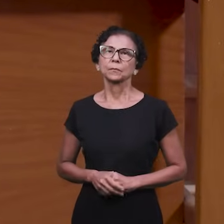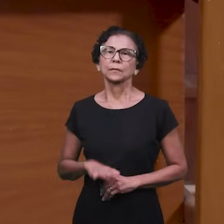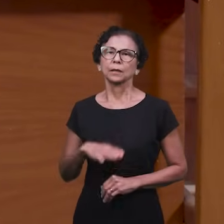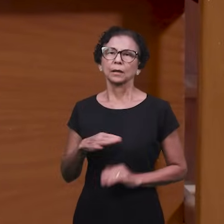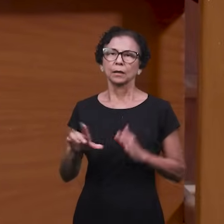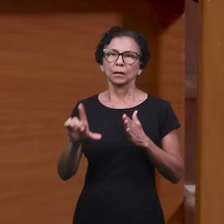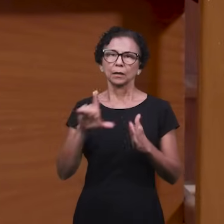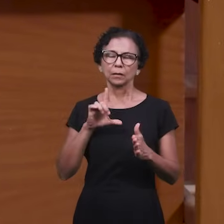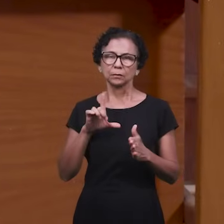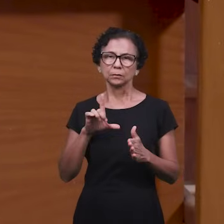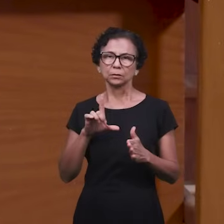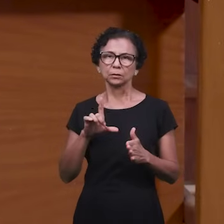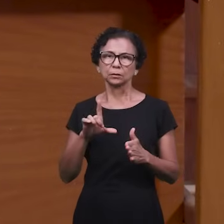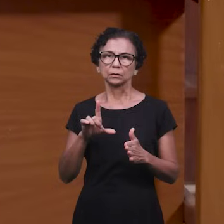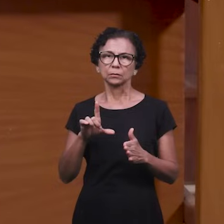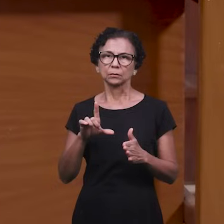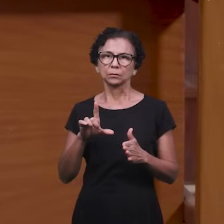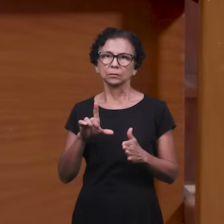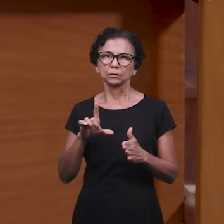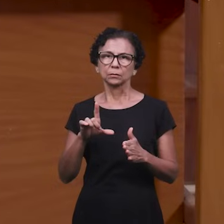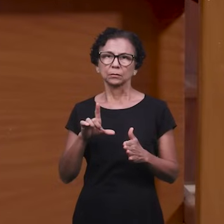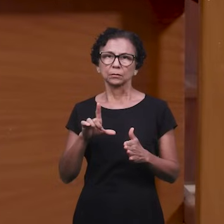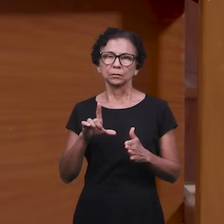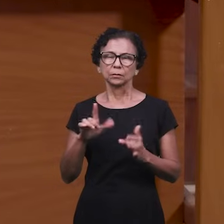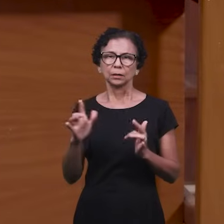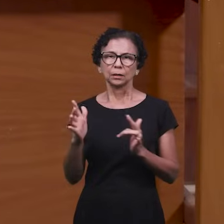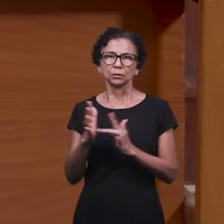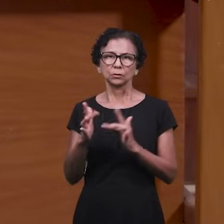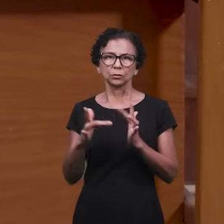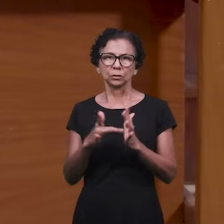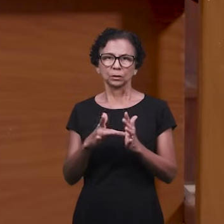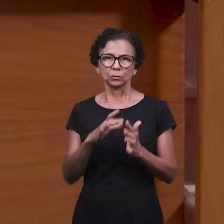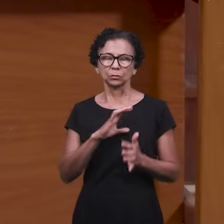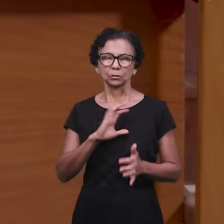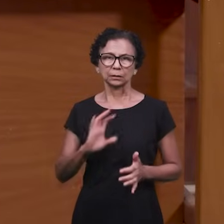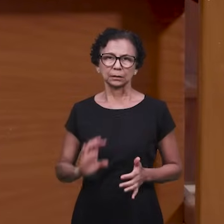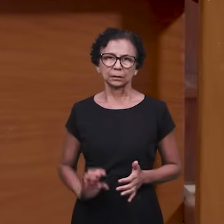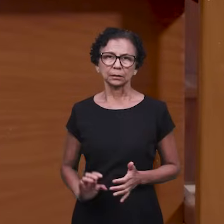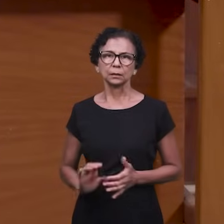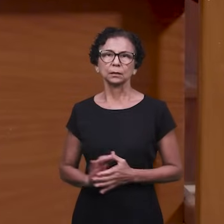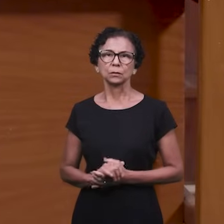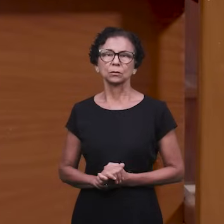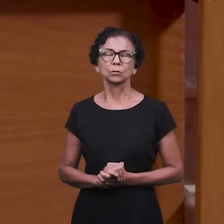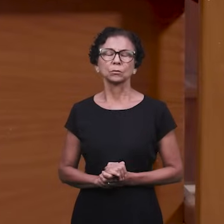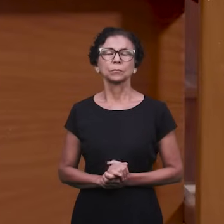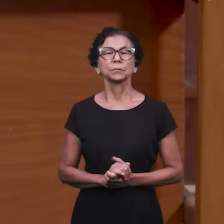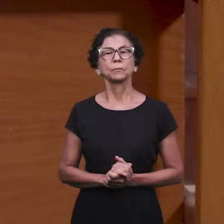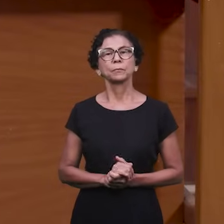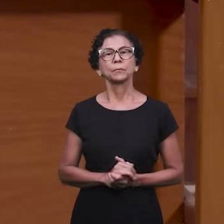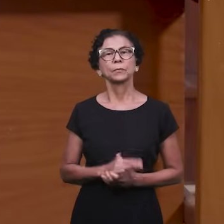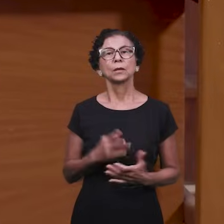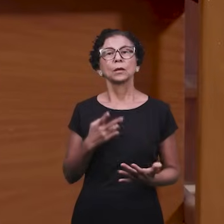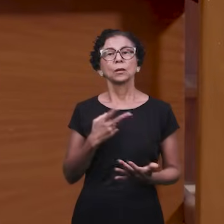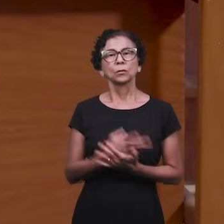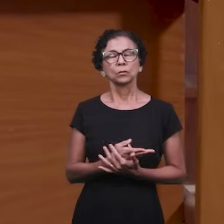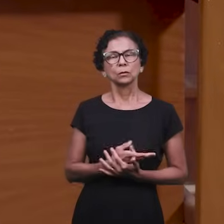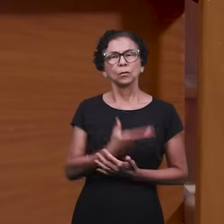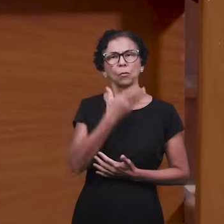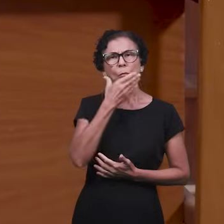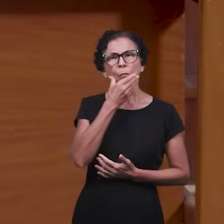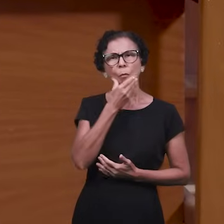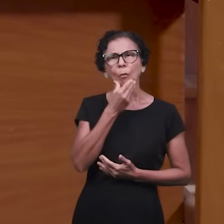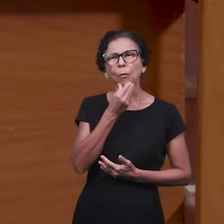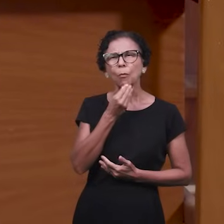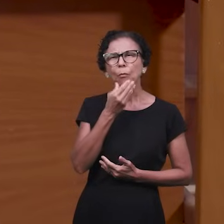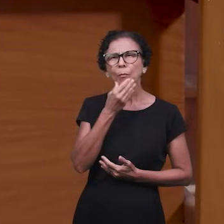de Jesus, né? No tempo dos Macabeus, aquela época lá, foi sacrificado. Epifânio sacrificou um porco dentro do templo, né? Um